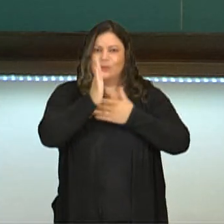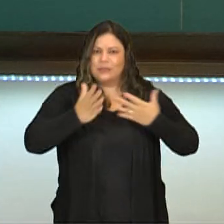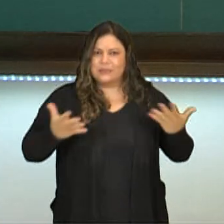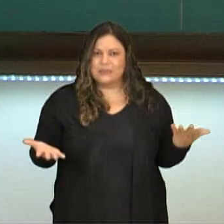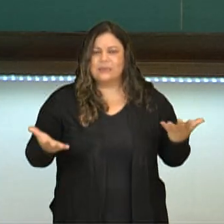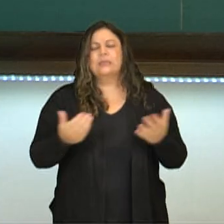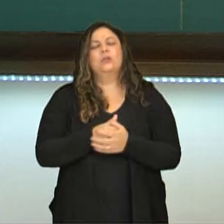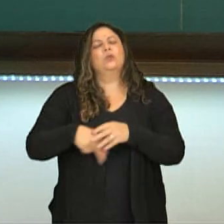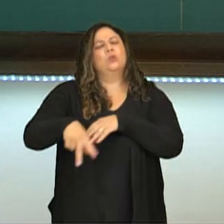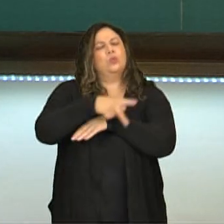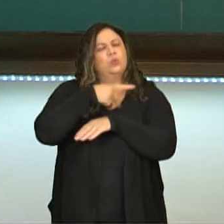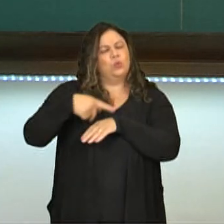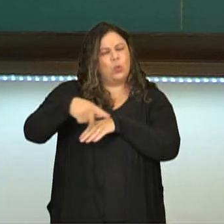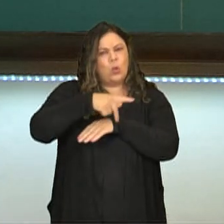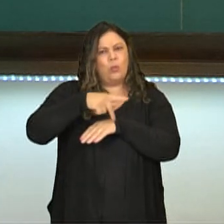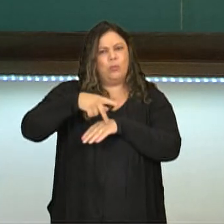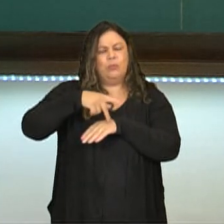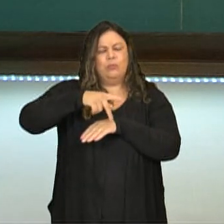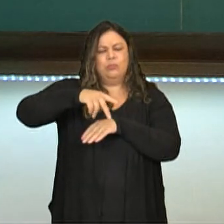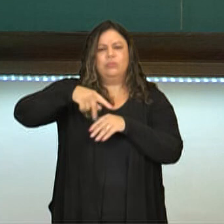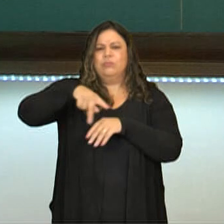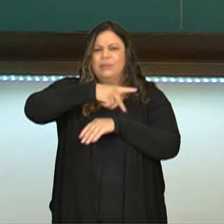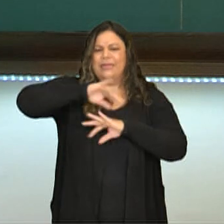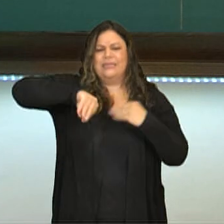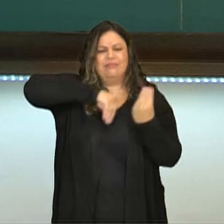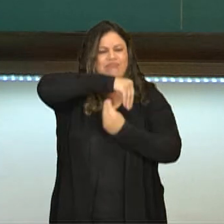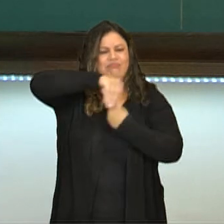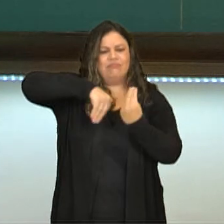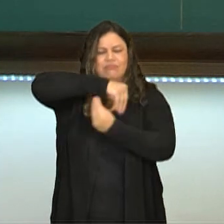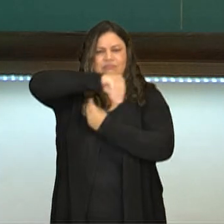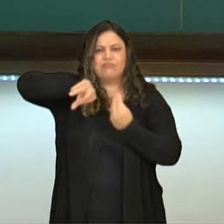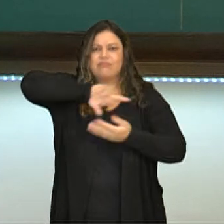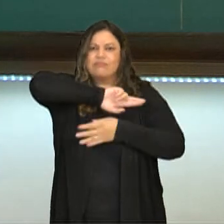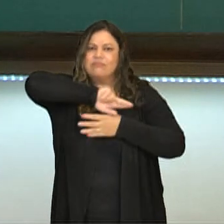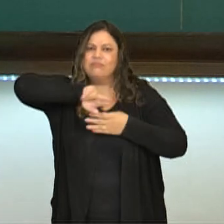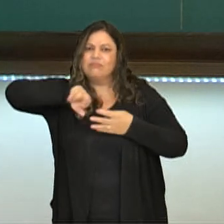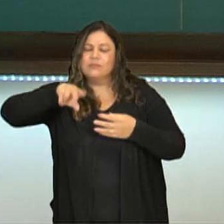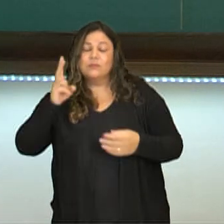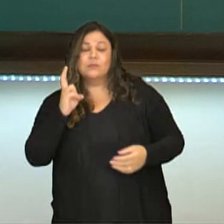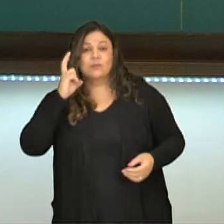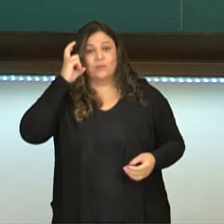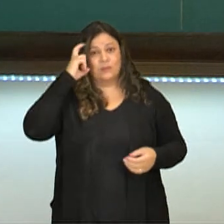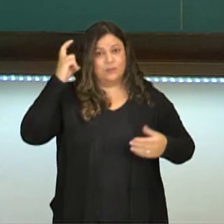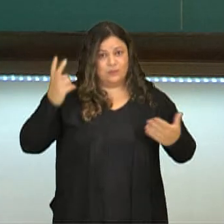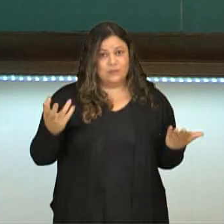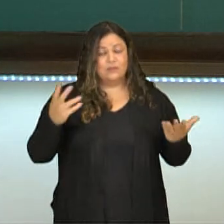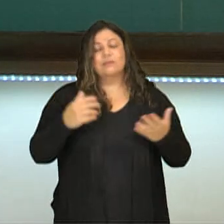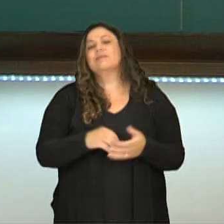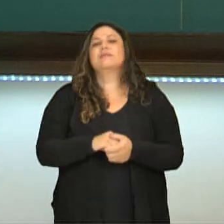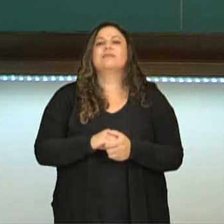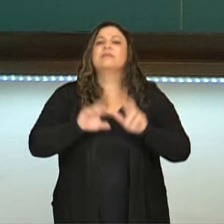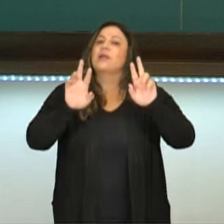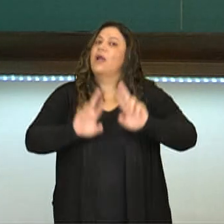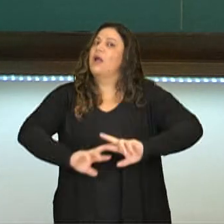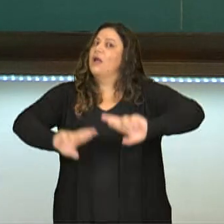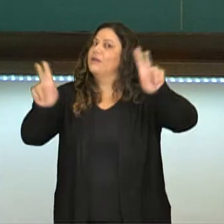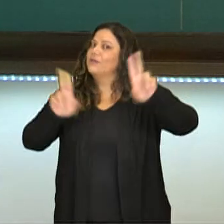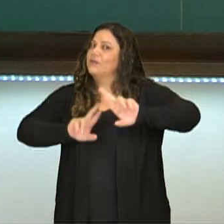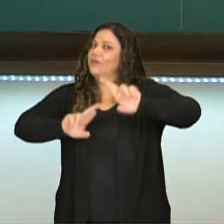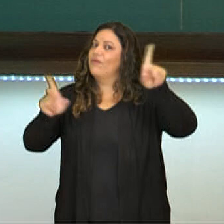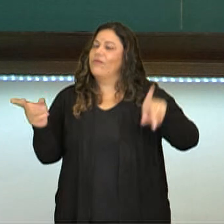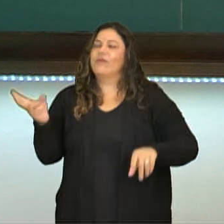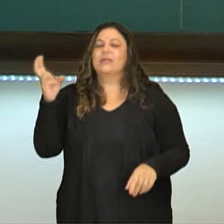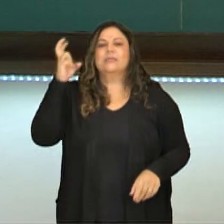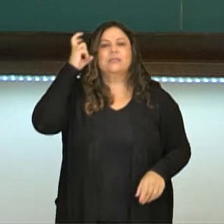um país heterogêneo, já que somos um país multicultural, né, então, né, a questão das diferenças culturais,